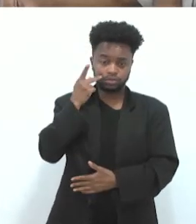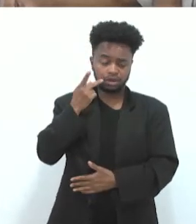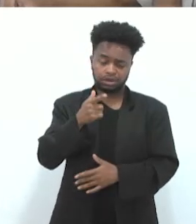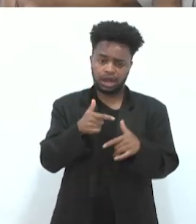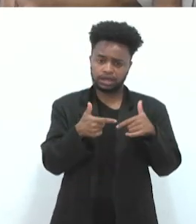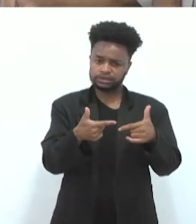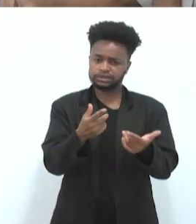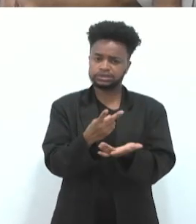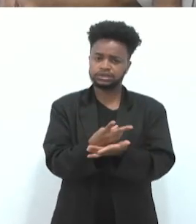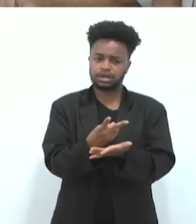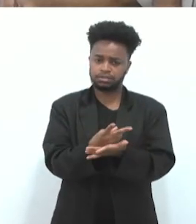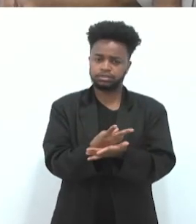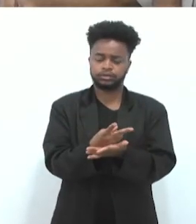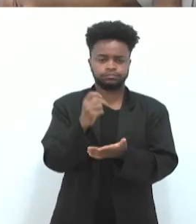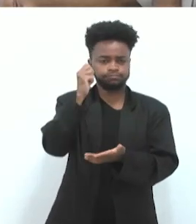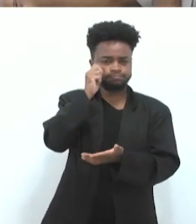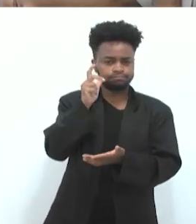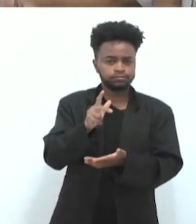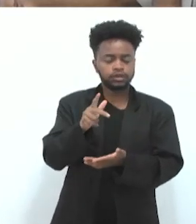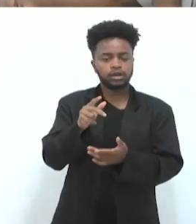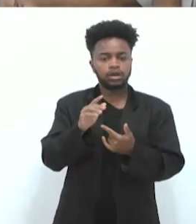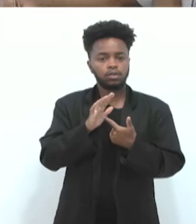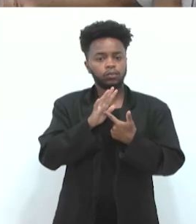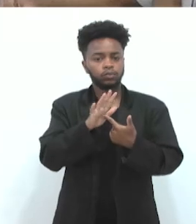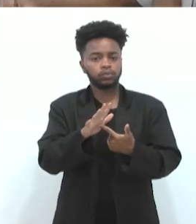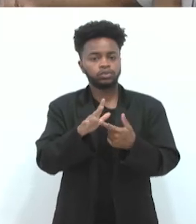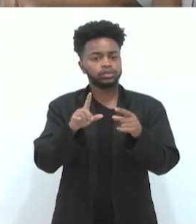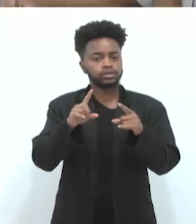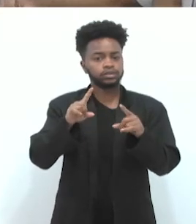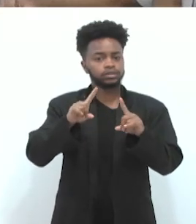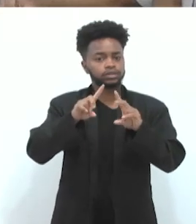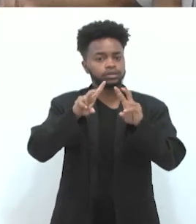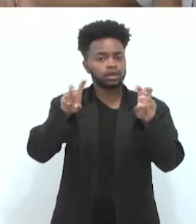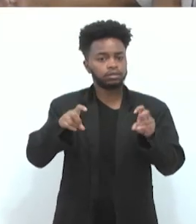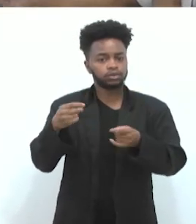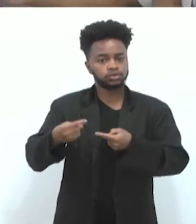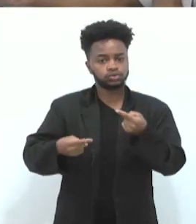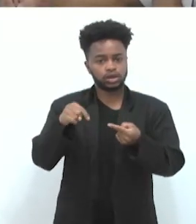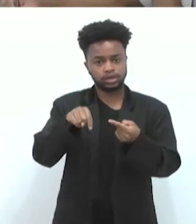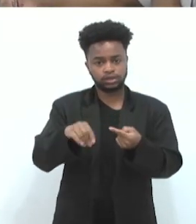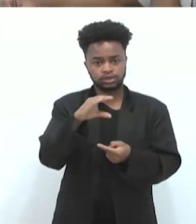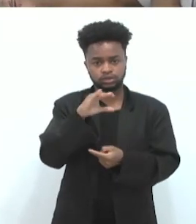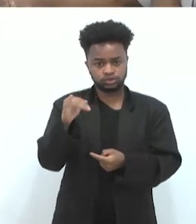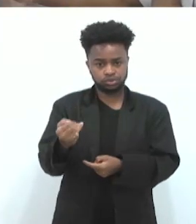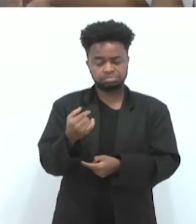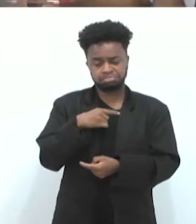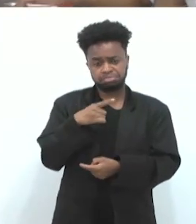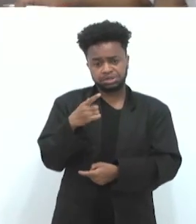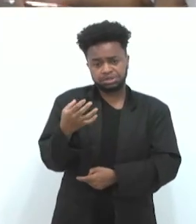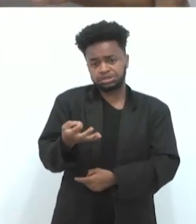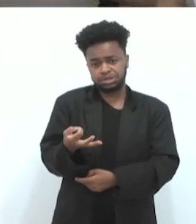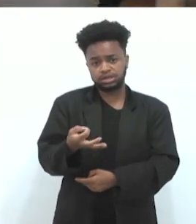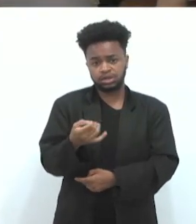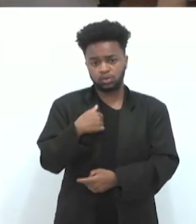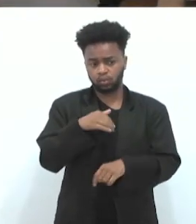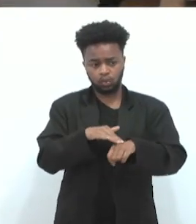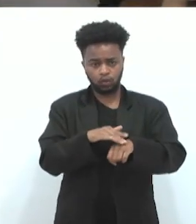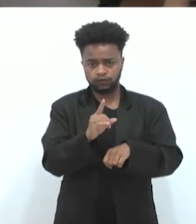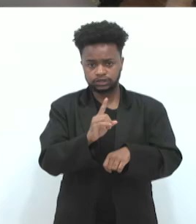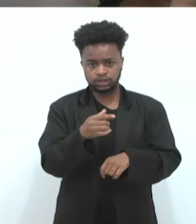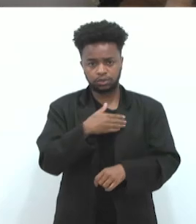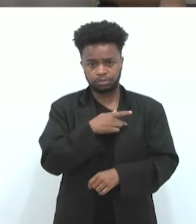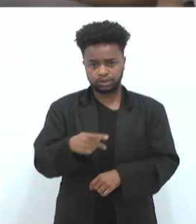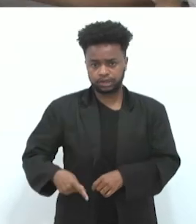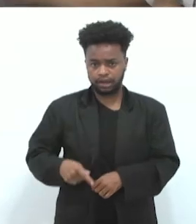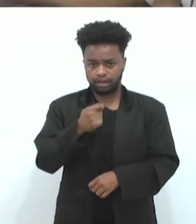age, trouxe esse assunto para a CCJ, e eu tenho convicção, não conversei com o presidente Rodrigo Bacelar sobre o tema, mas eu tenho convicção